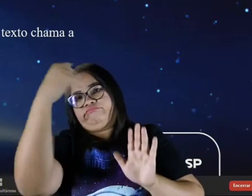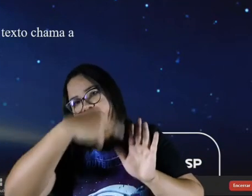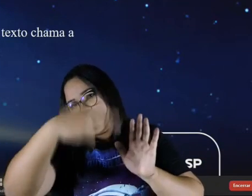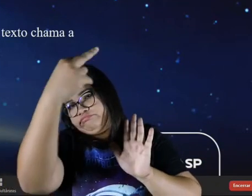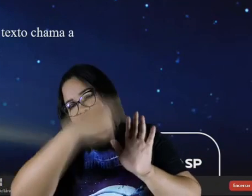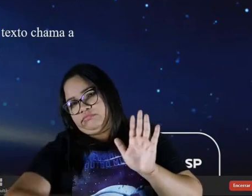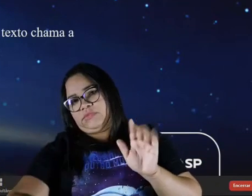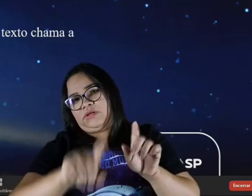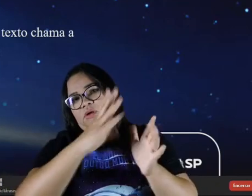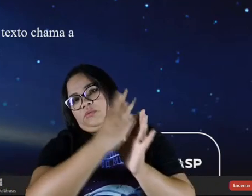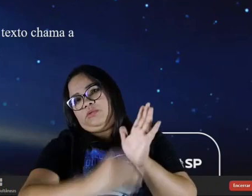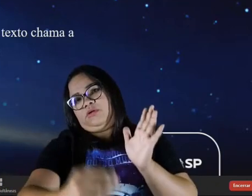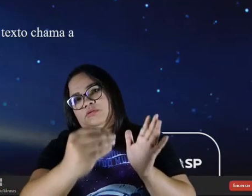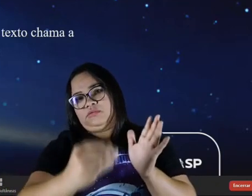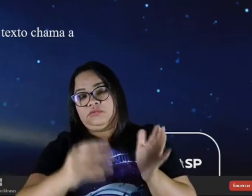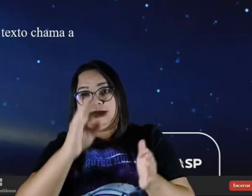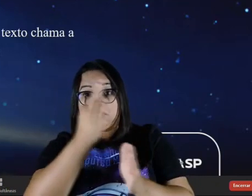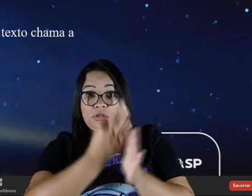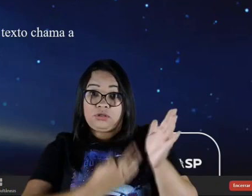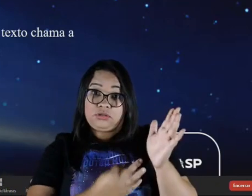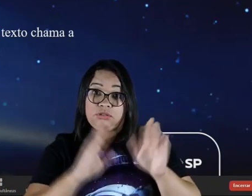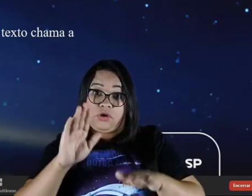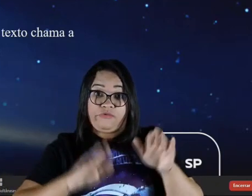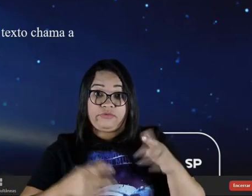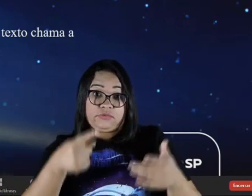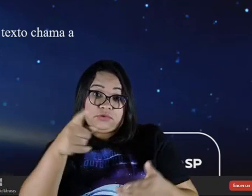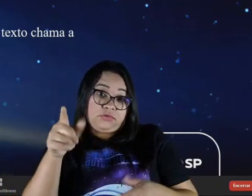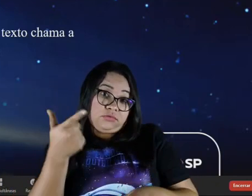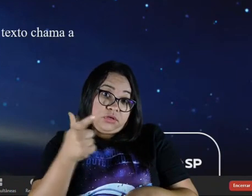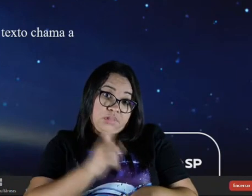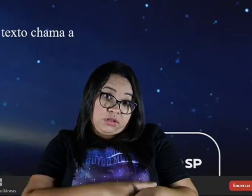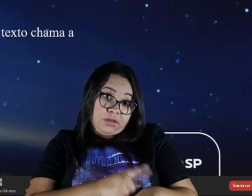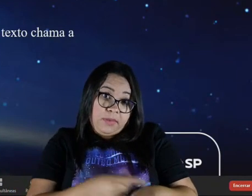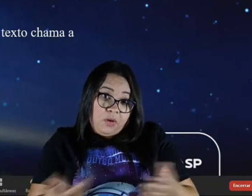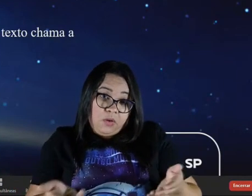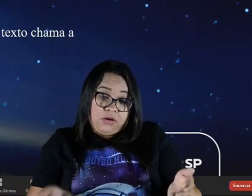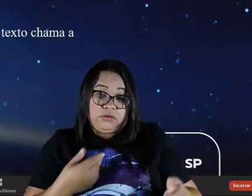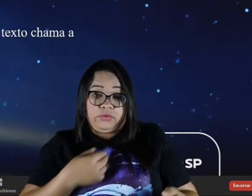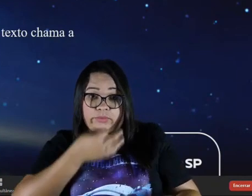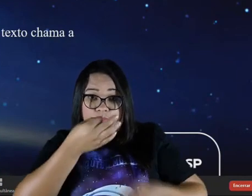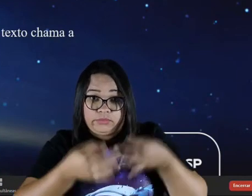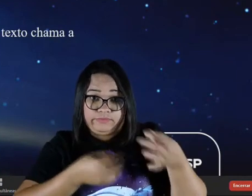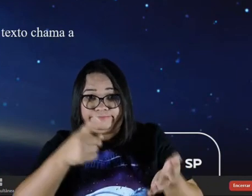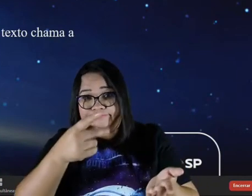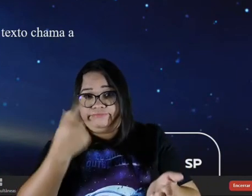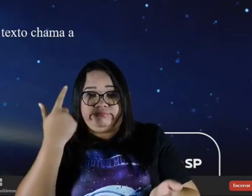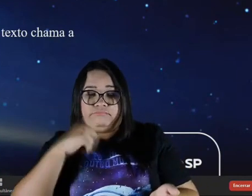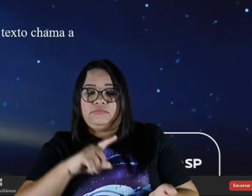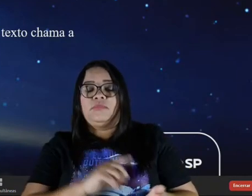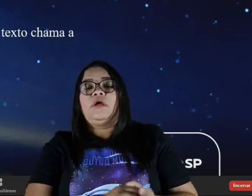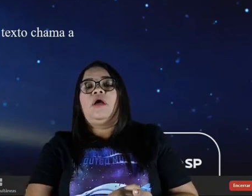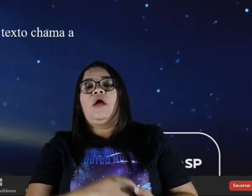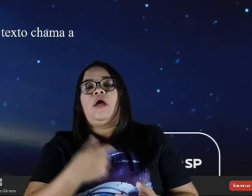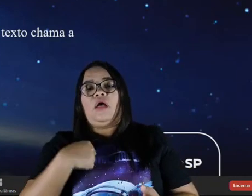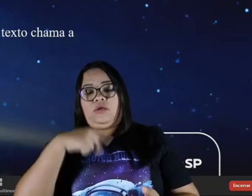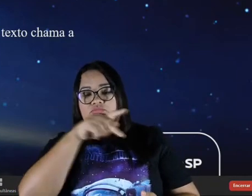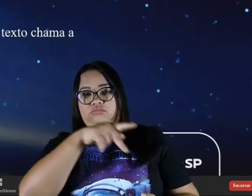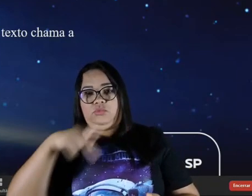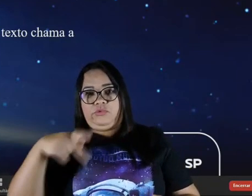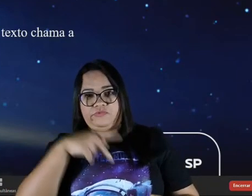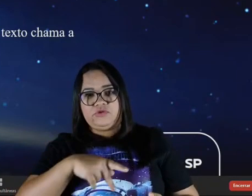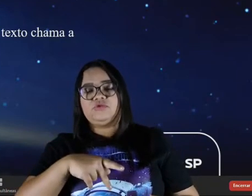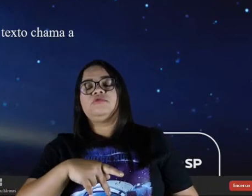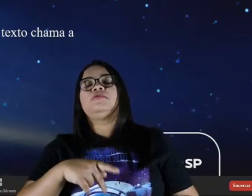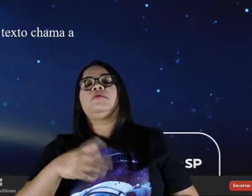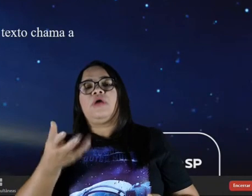para anotarem os textos, já que vocês talvez não vão ter tempo de fazê-lo enquanto eu estou falando aqui, tá bom? Vou deixar aí, como professor, eu quero que todo mundo